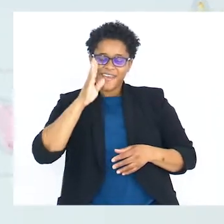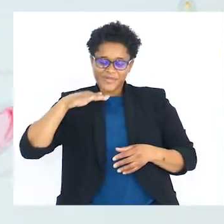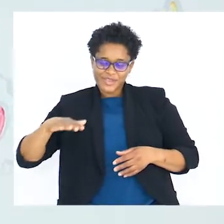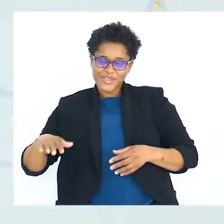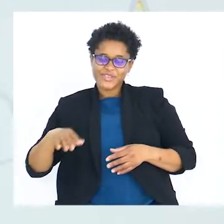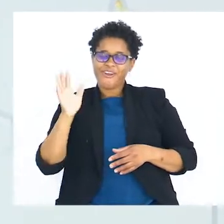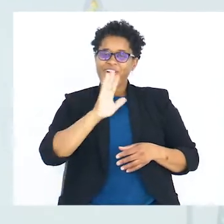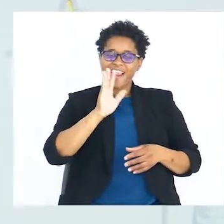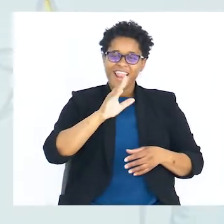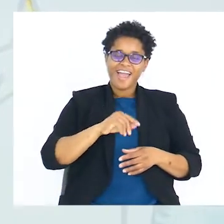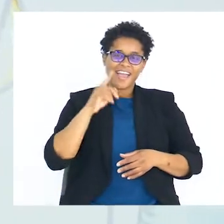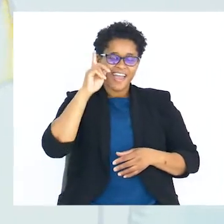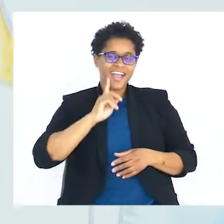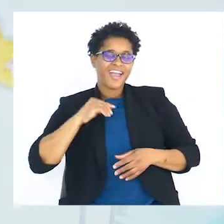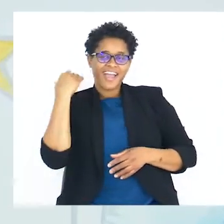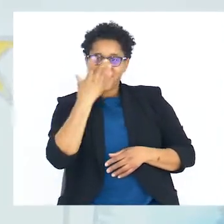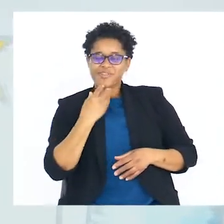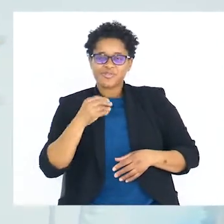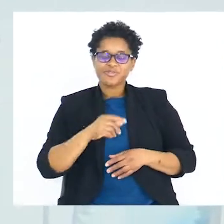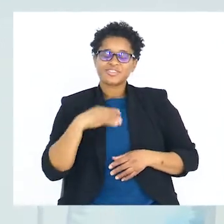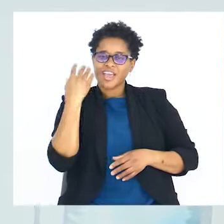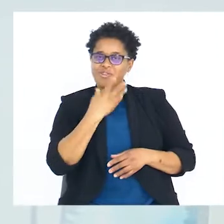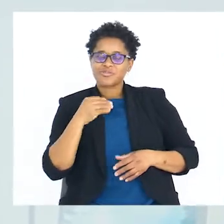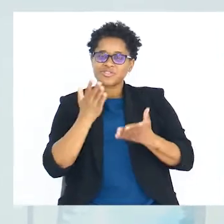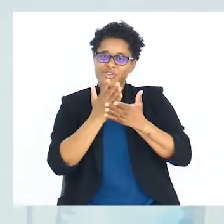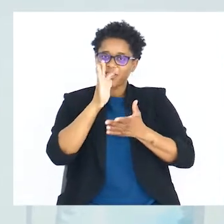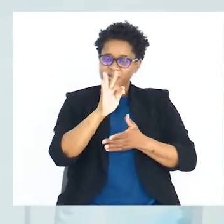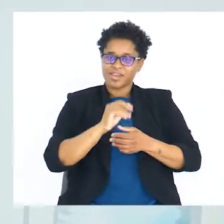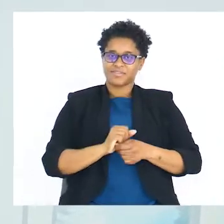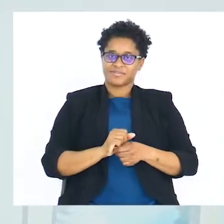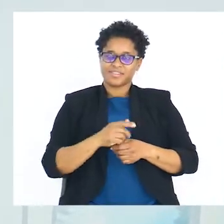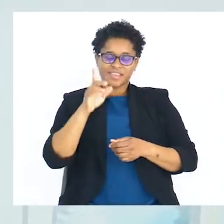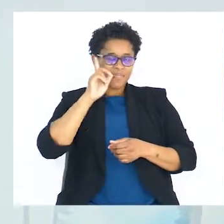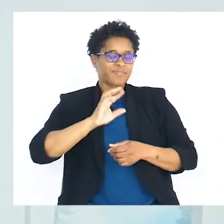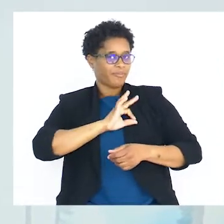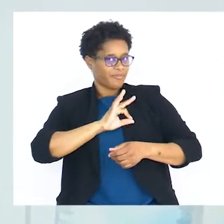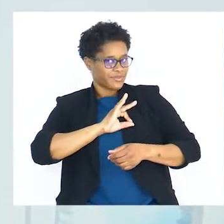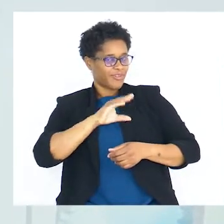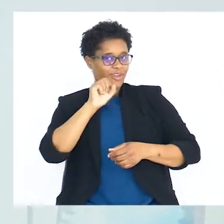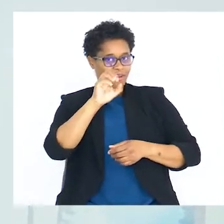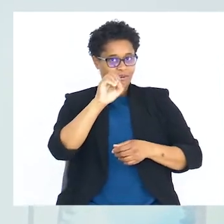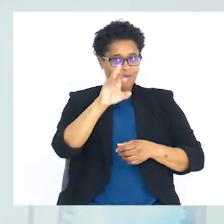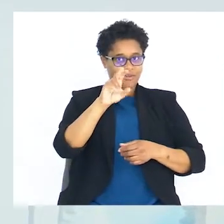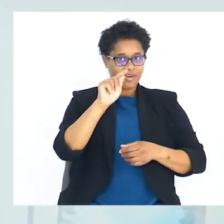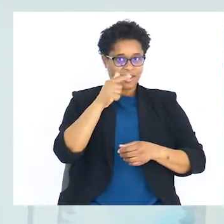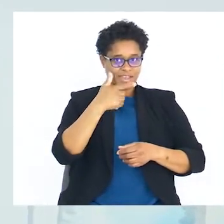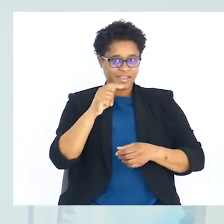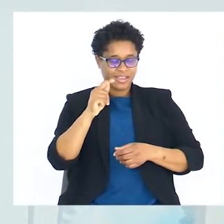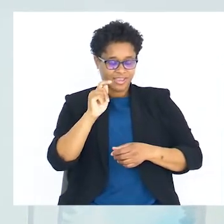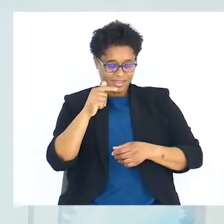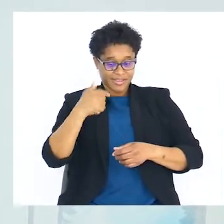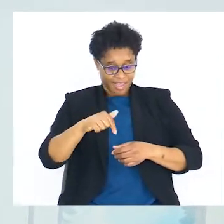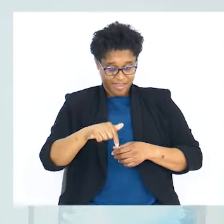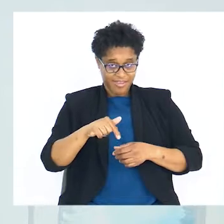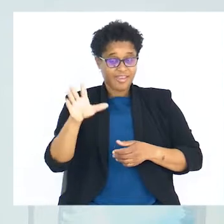pequeninos! Olá, alunos e alunas do quarto ano! A professora Goretti está aqui mais uma vez e se estou